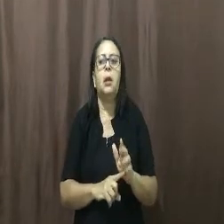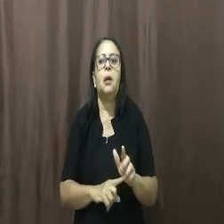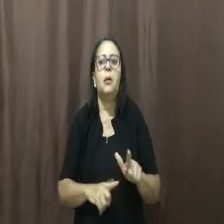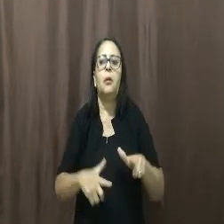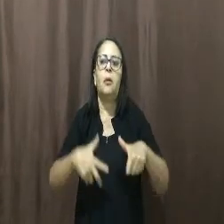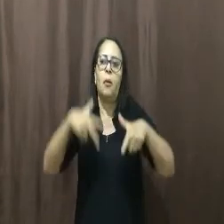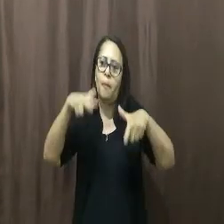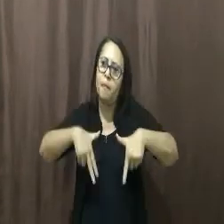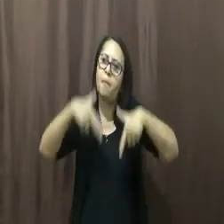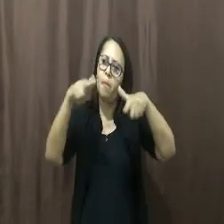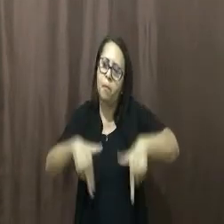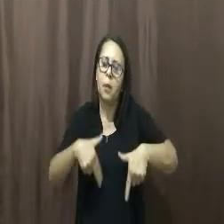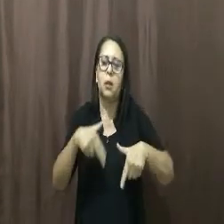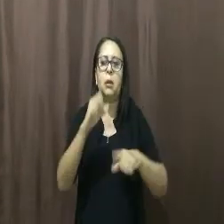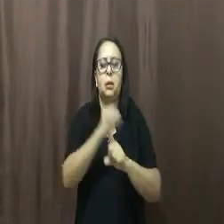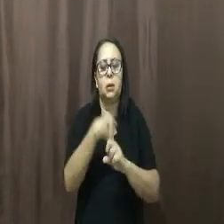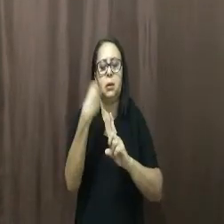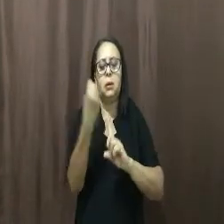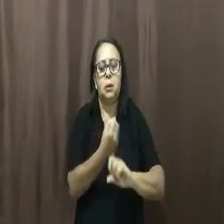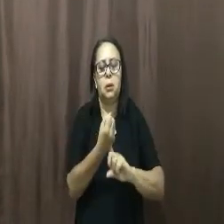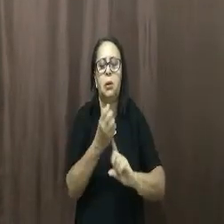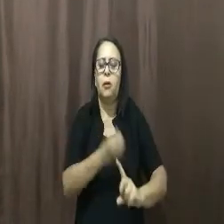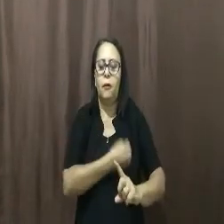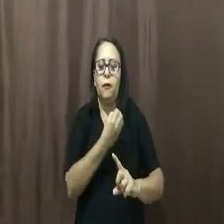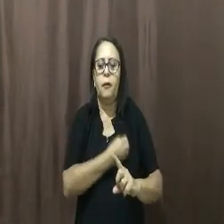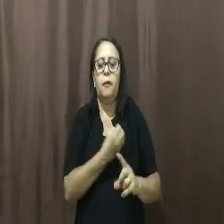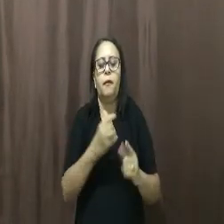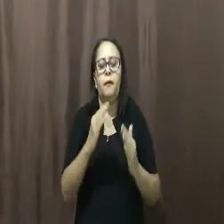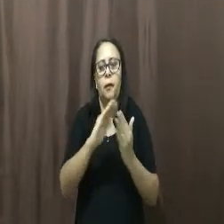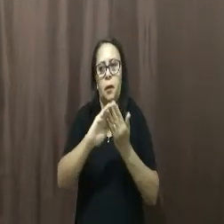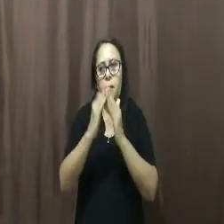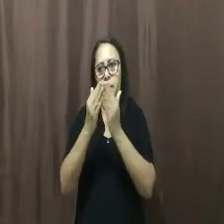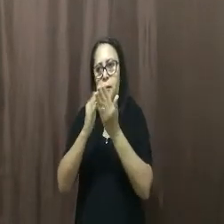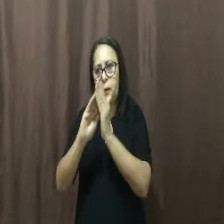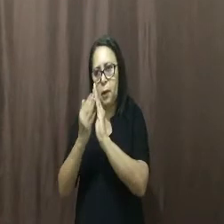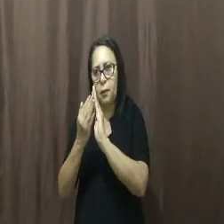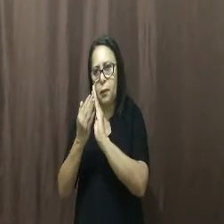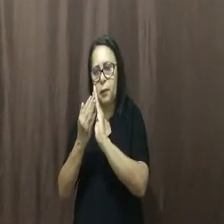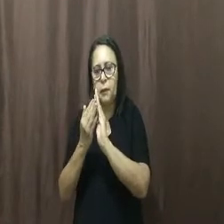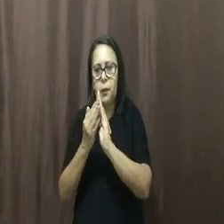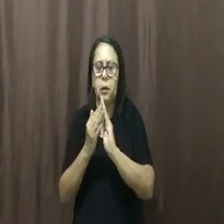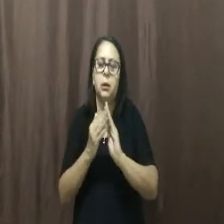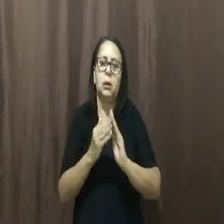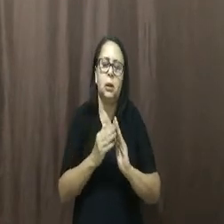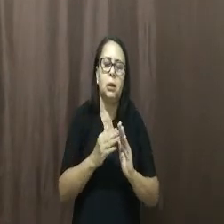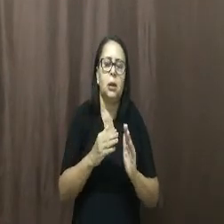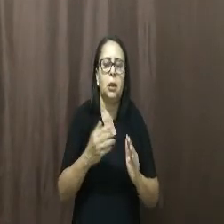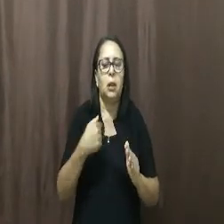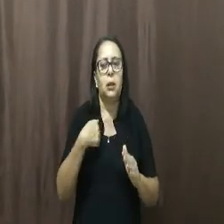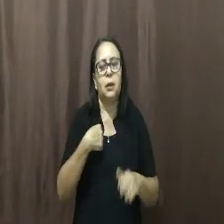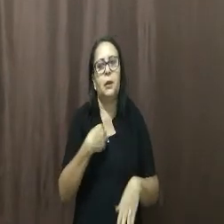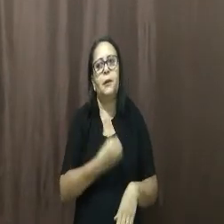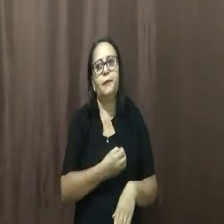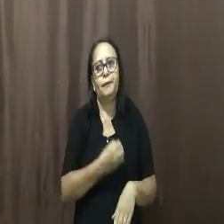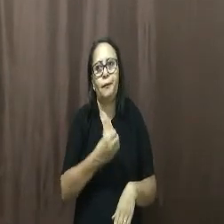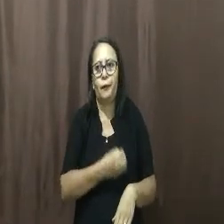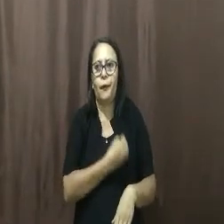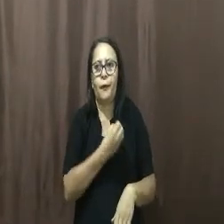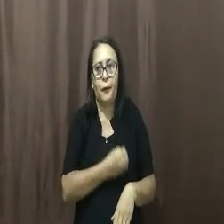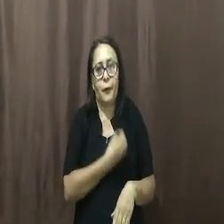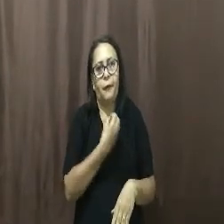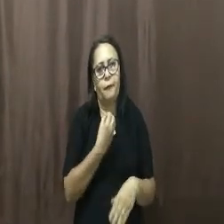social. Venho da periferia e, como ninguém, sei muito bem como é ser